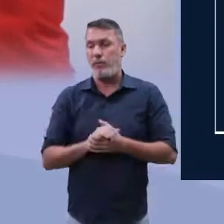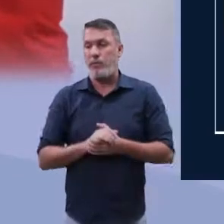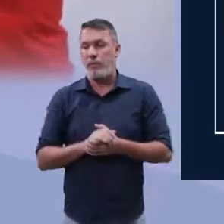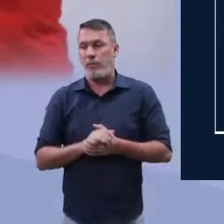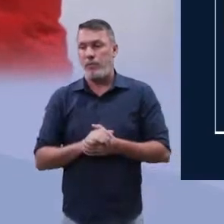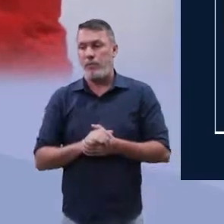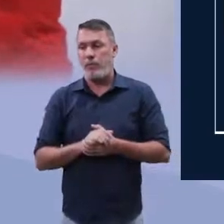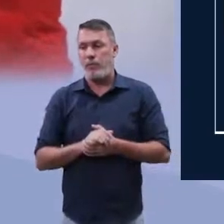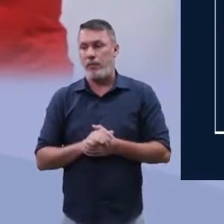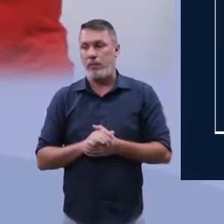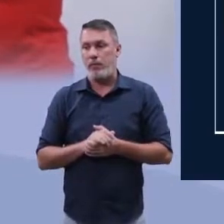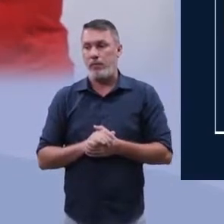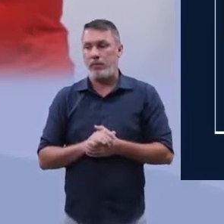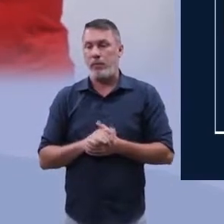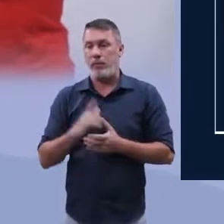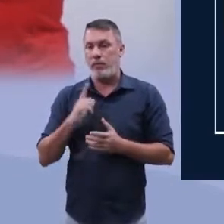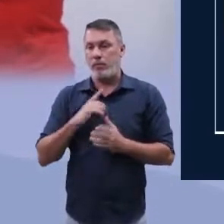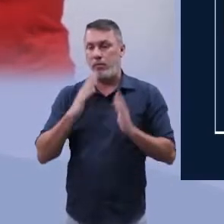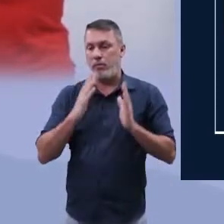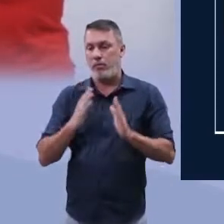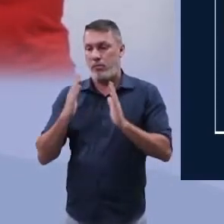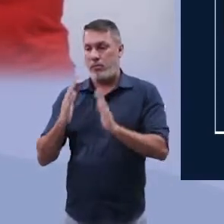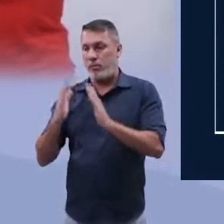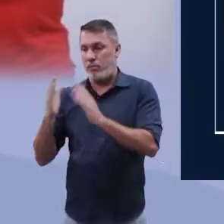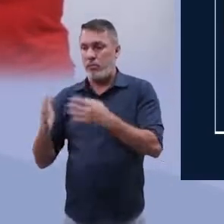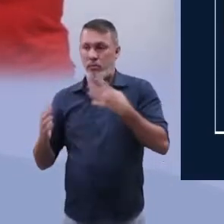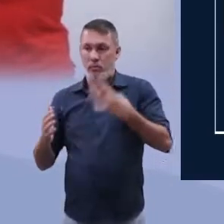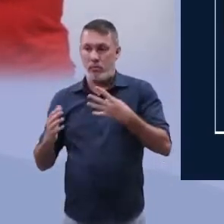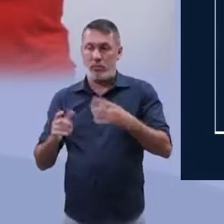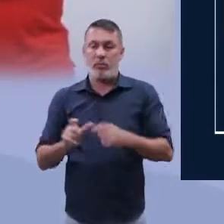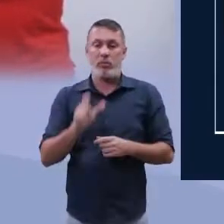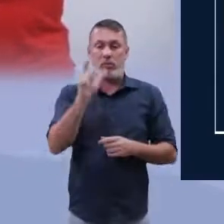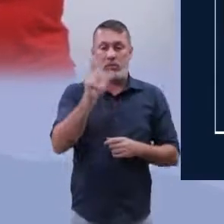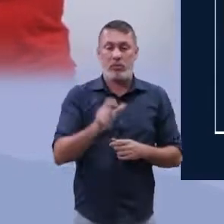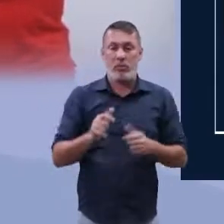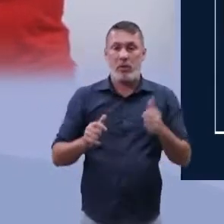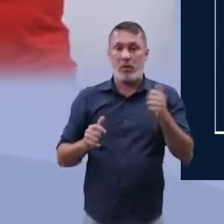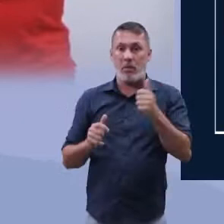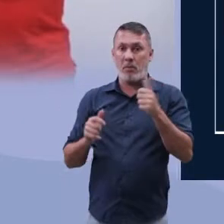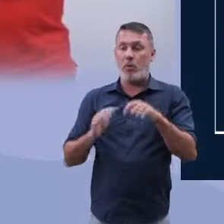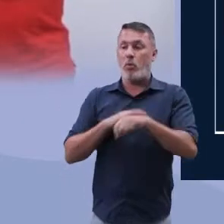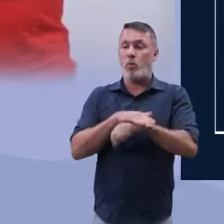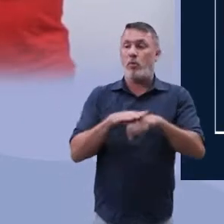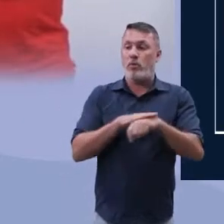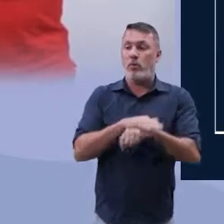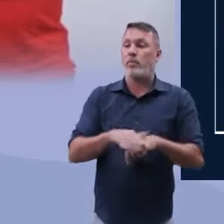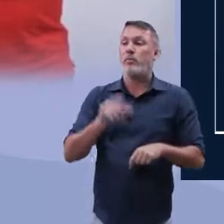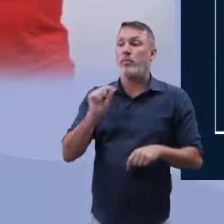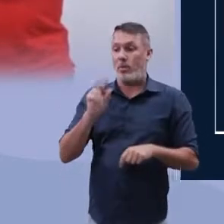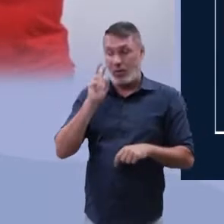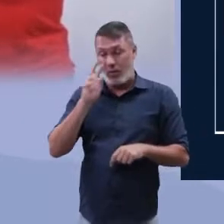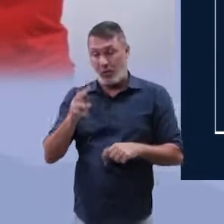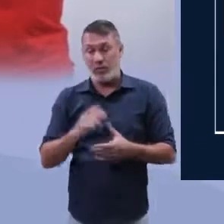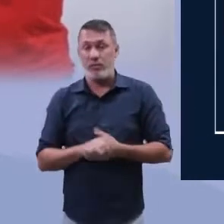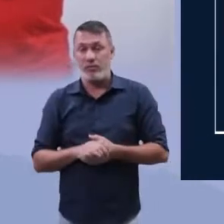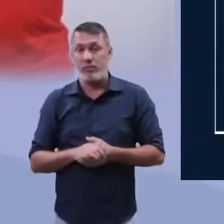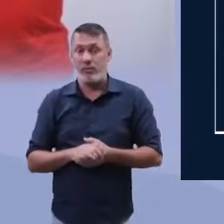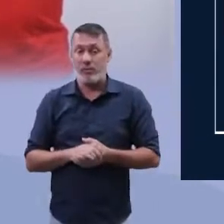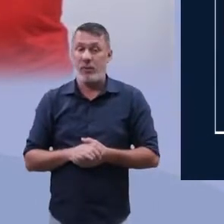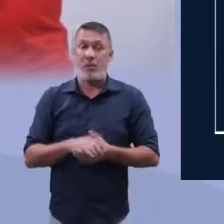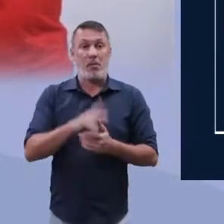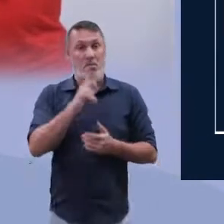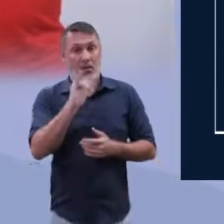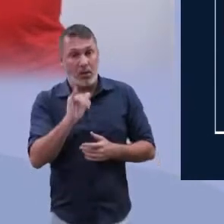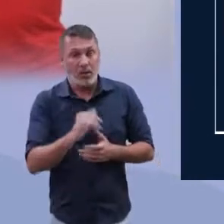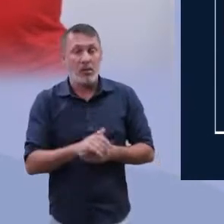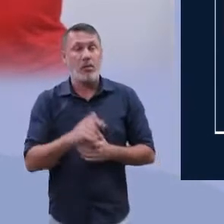I catch a tiger? Né? Bring it home and stuff it, Calvin. Can't you see I'm busy? Então, ó, ele falou